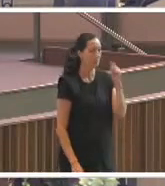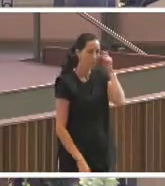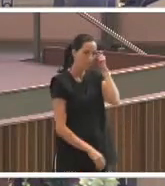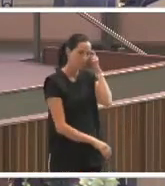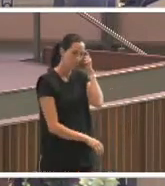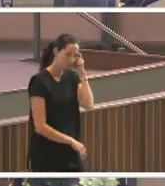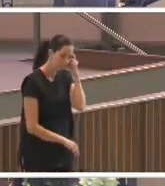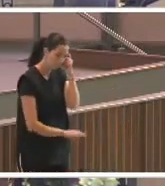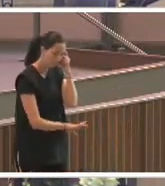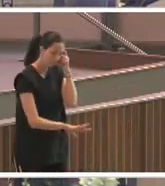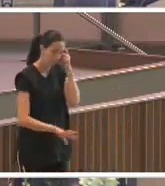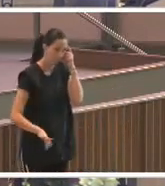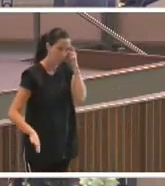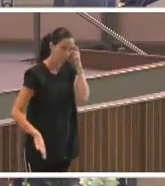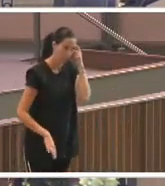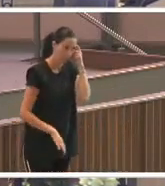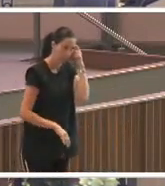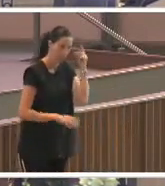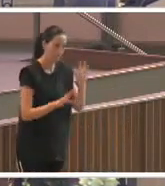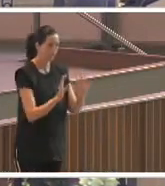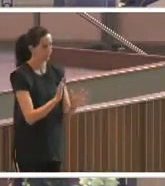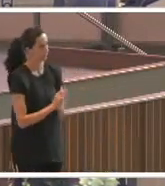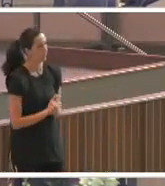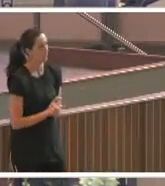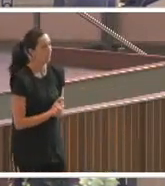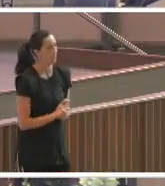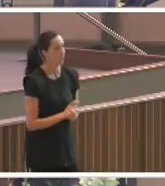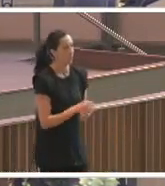mas quem cuida do senhor?